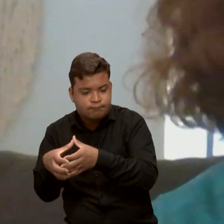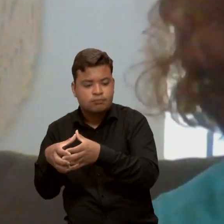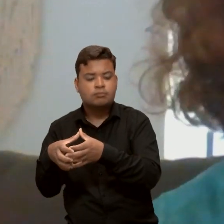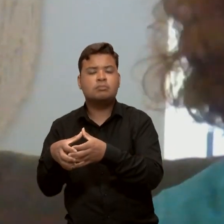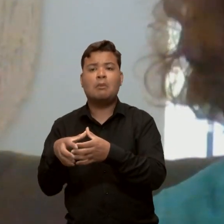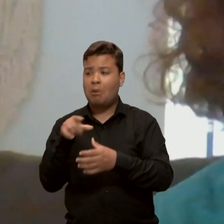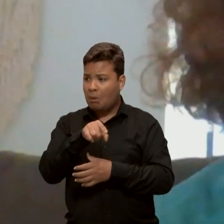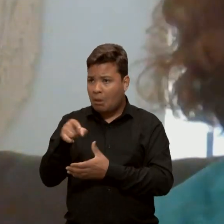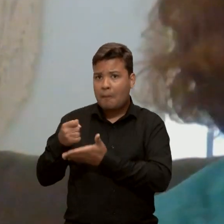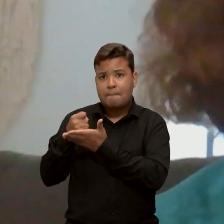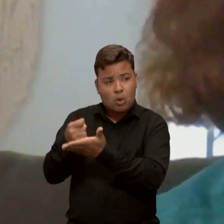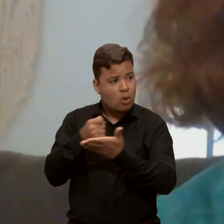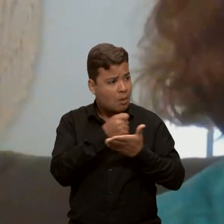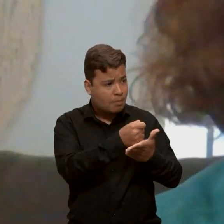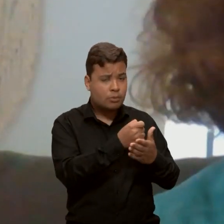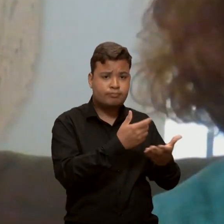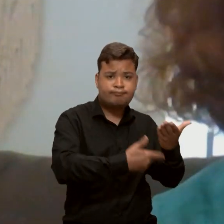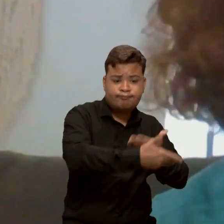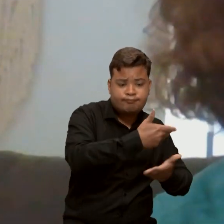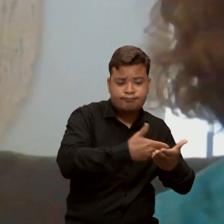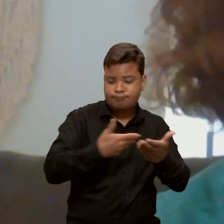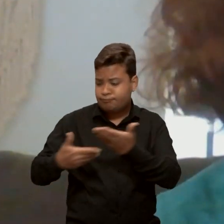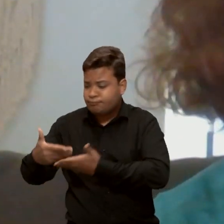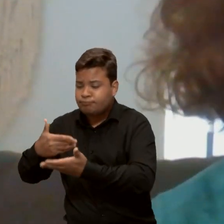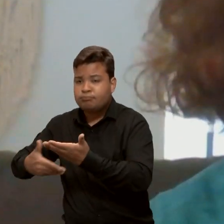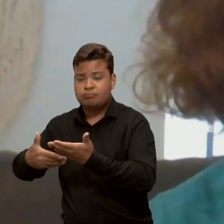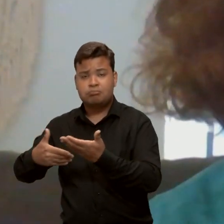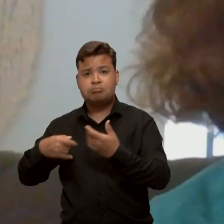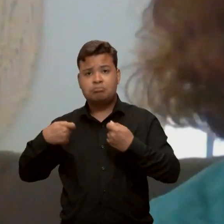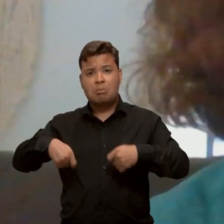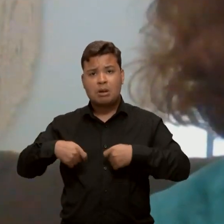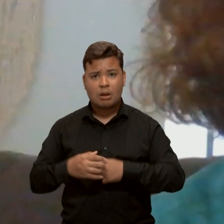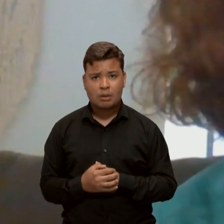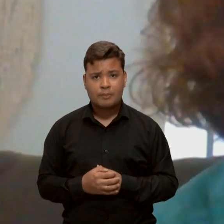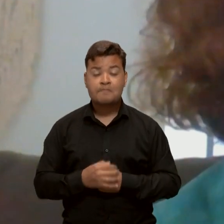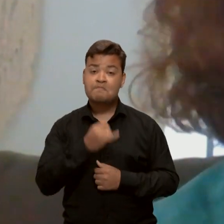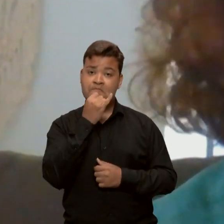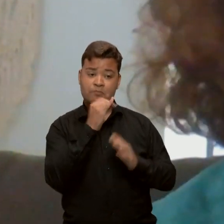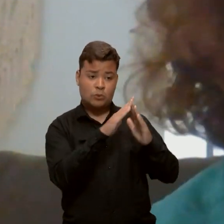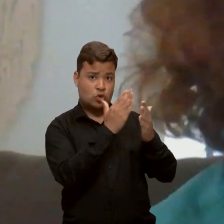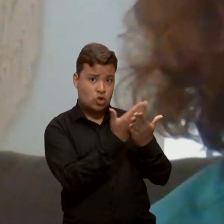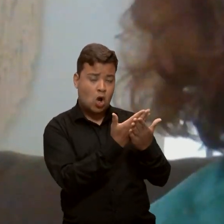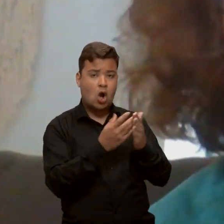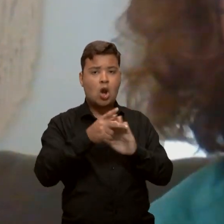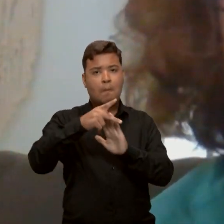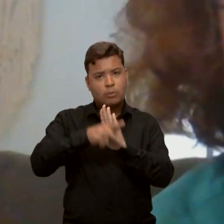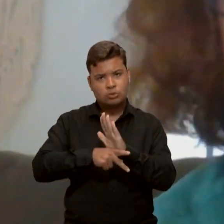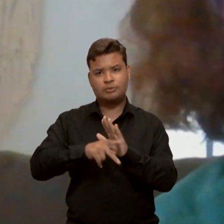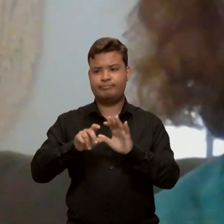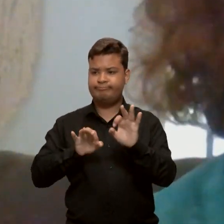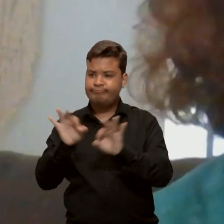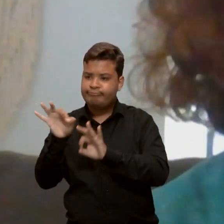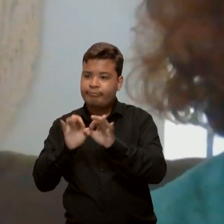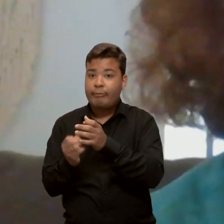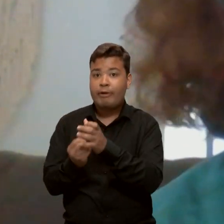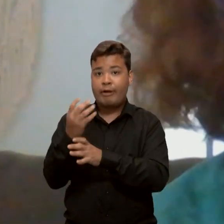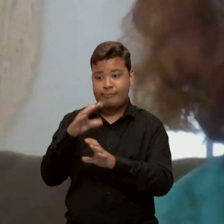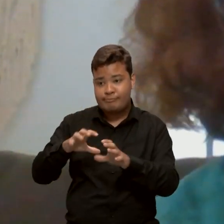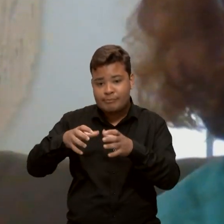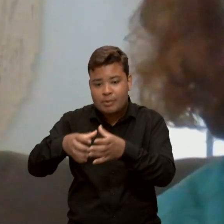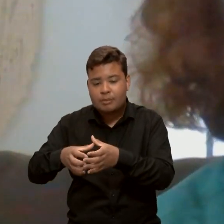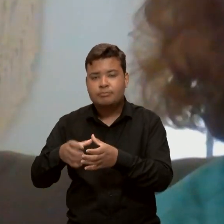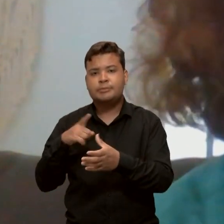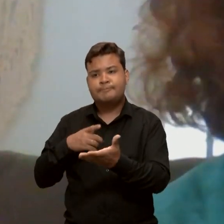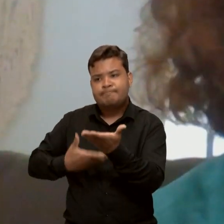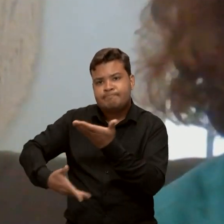cria, né, nas nossas escolas, nos nossos projetos, fazendo uma rede de